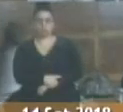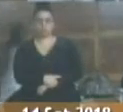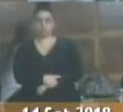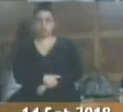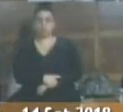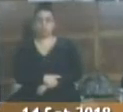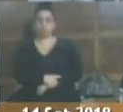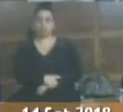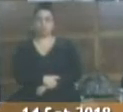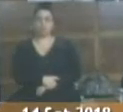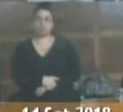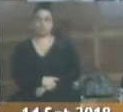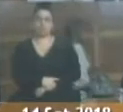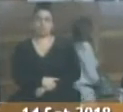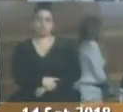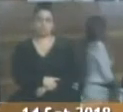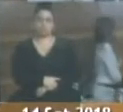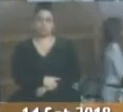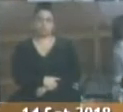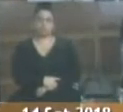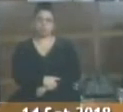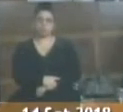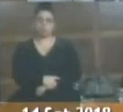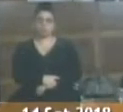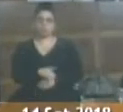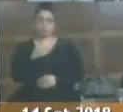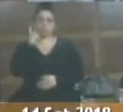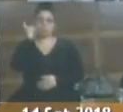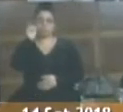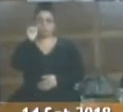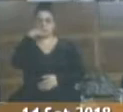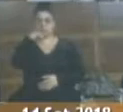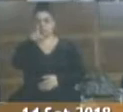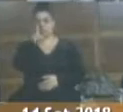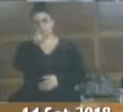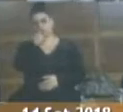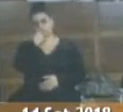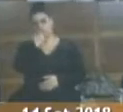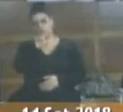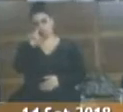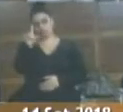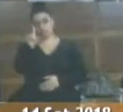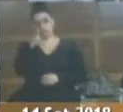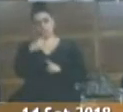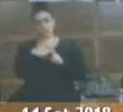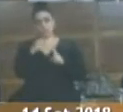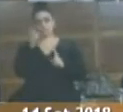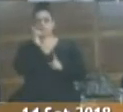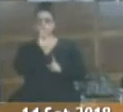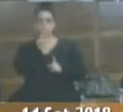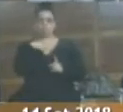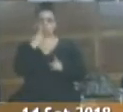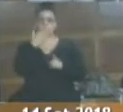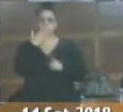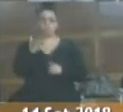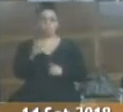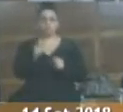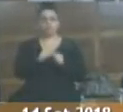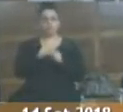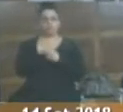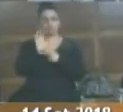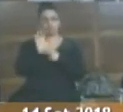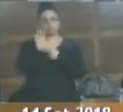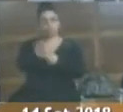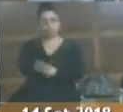Finalmente, nossos agradecimentos ao deputado André Lazzaroni pela gentileza de acolher a nossa solicitação